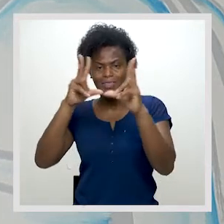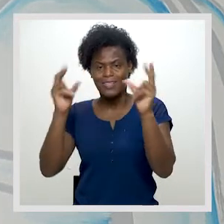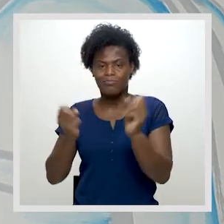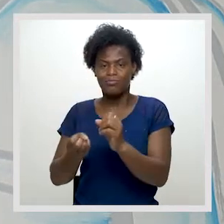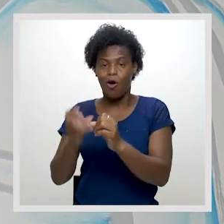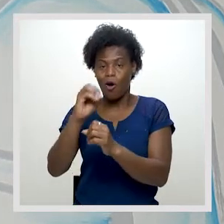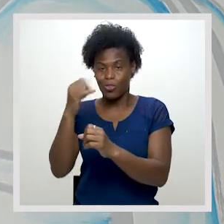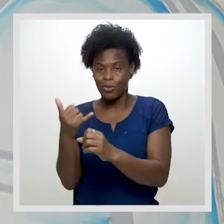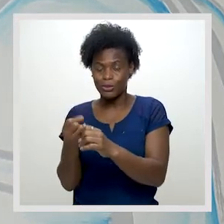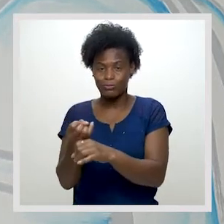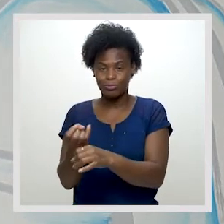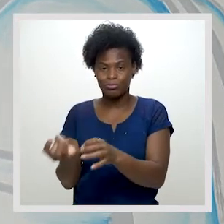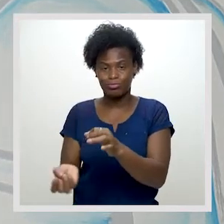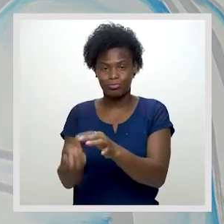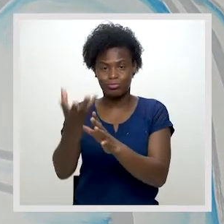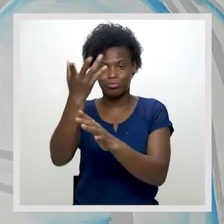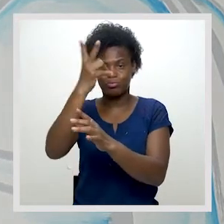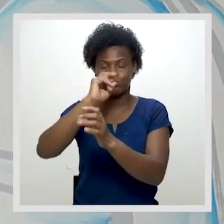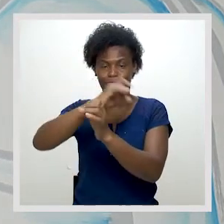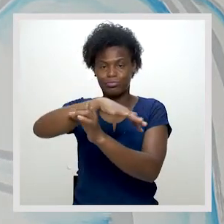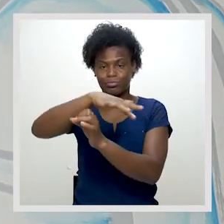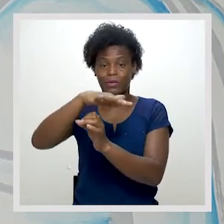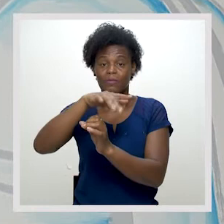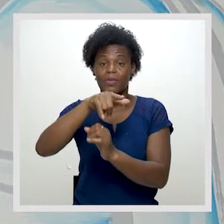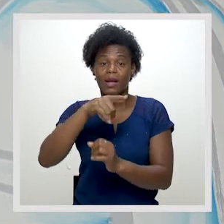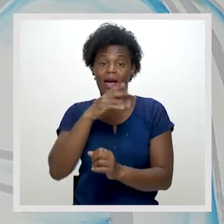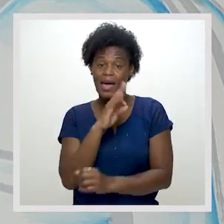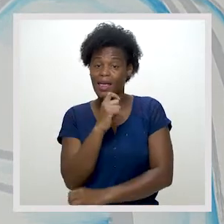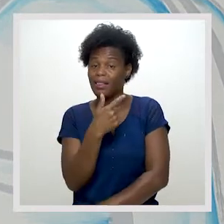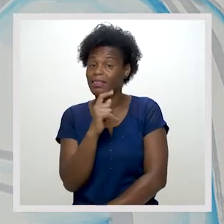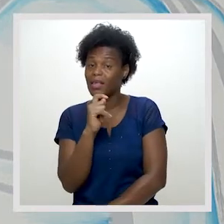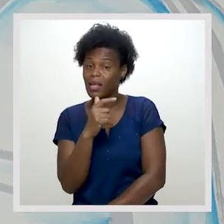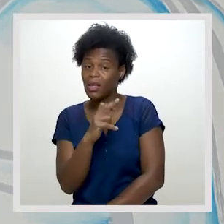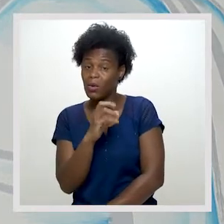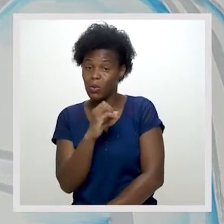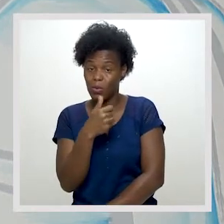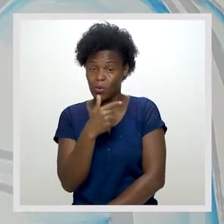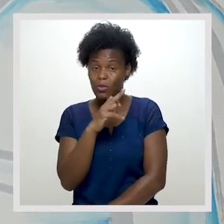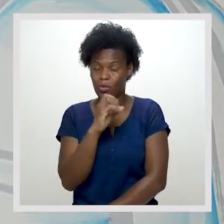CO2, libertando o oxigênio, obviamente, os heterotróficos que teriam